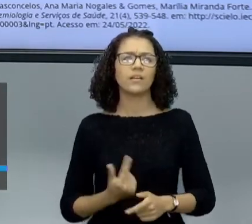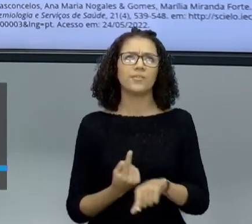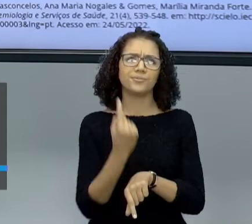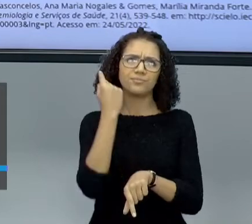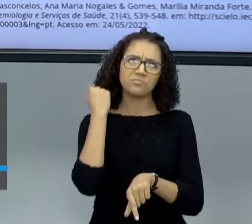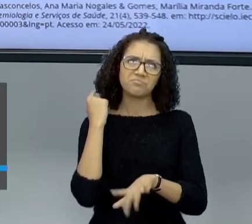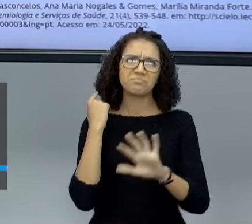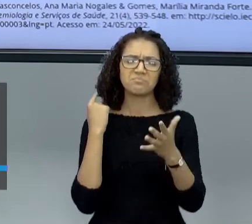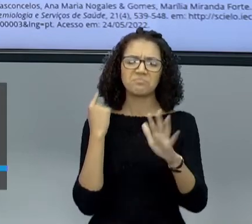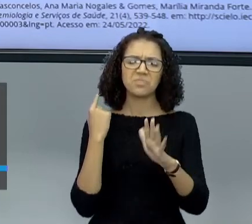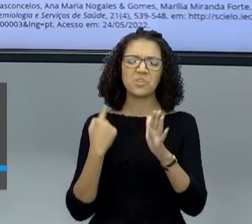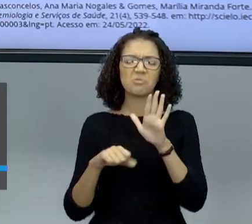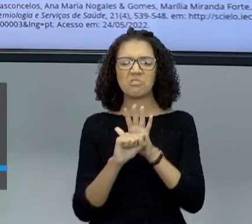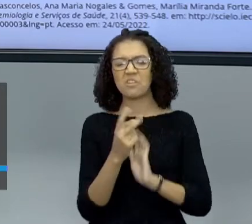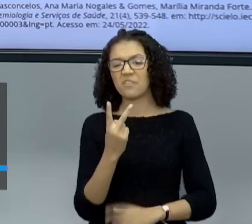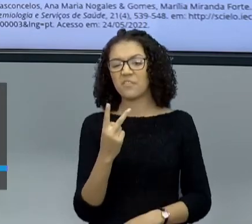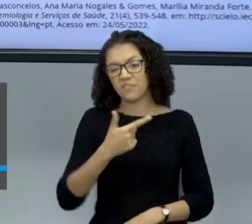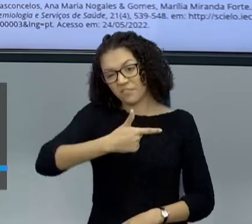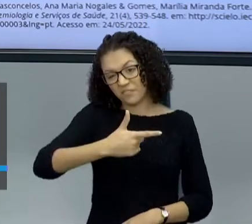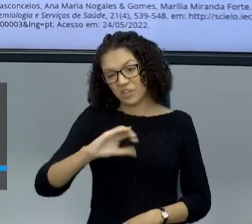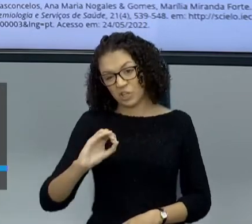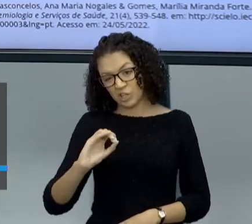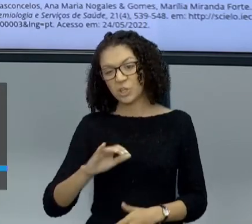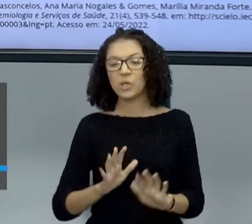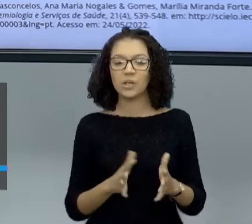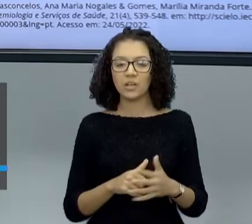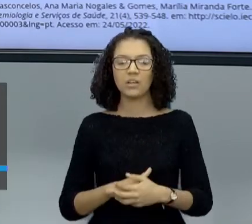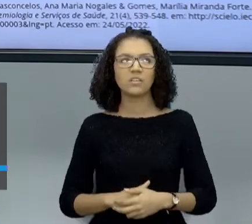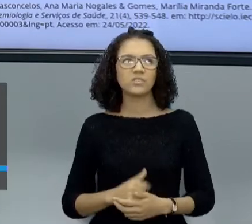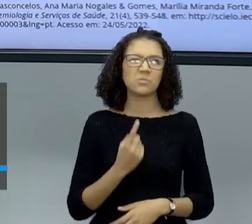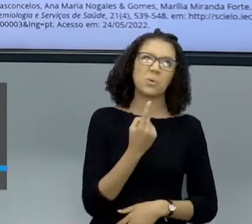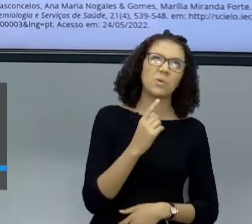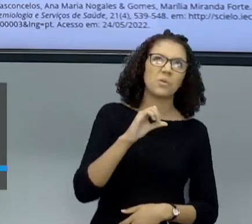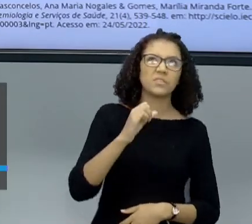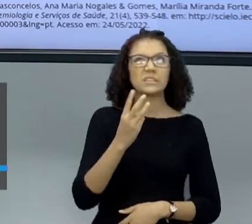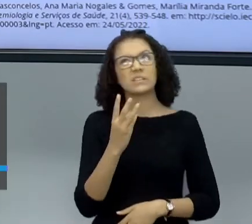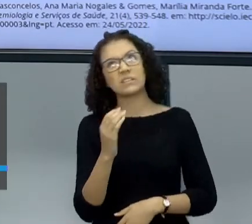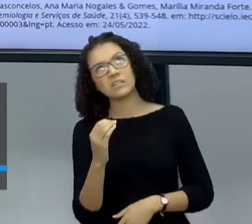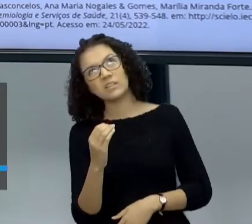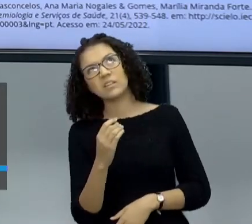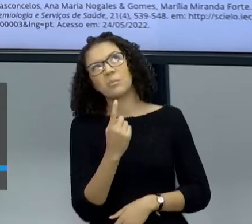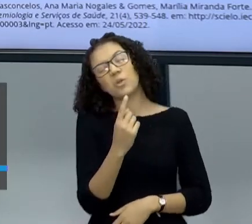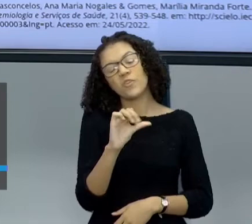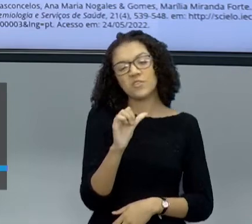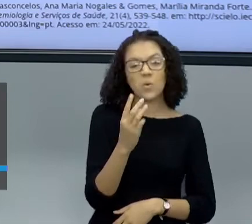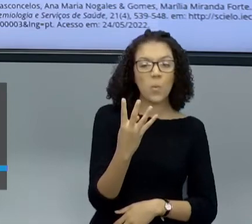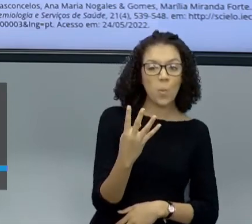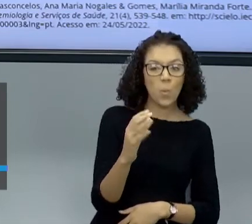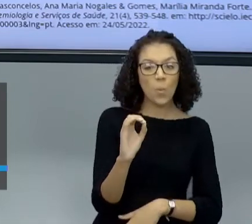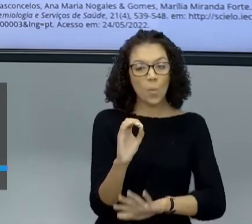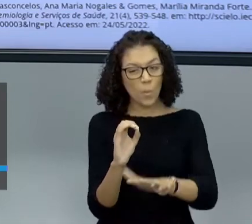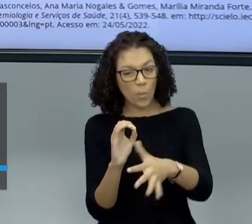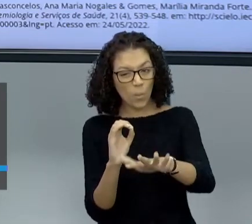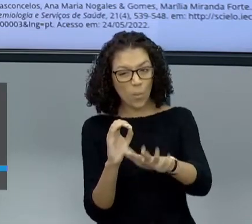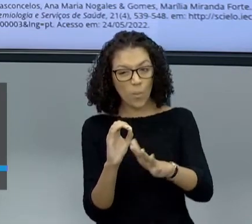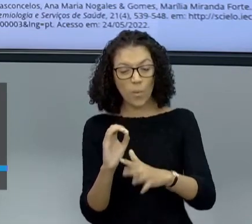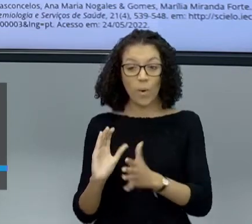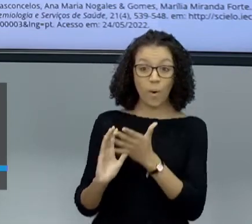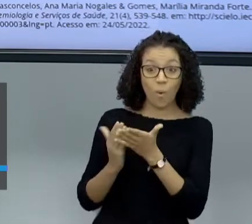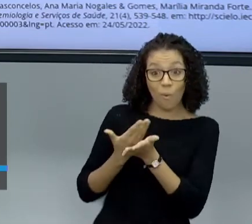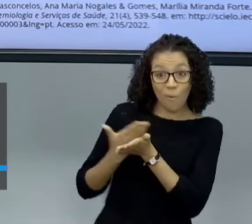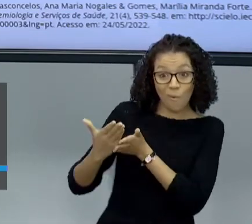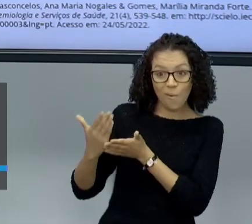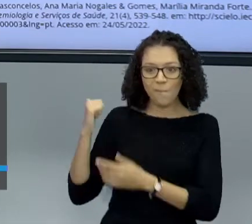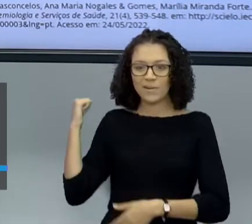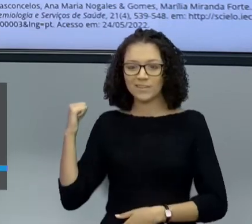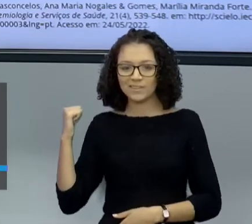no início aí do século XX, né? Mais ou menos aí em 1930, 1940, para combater, na realidade, bater de frente